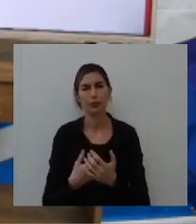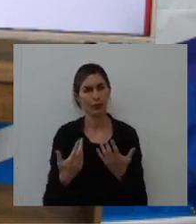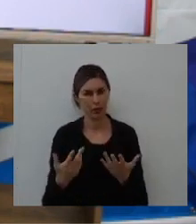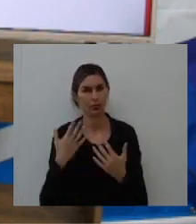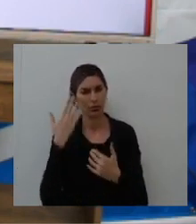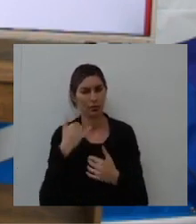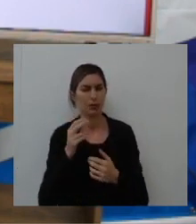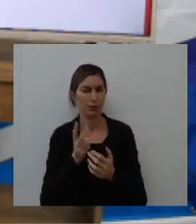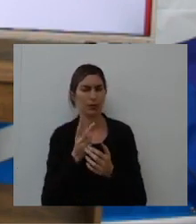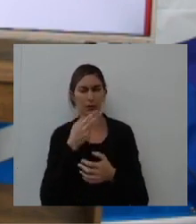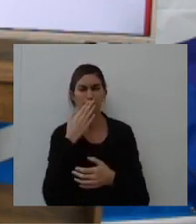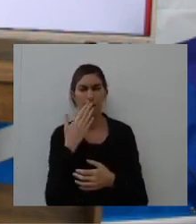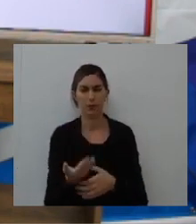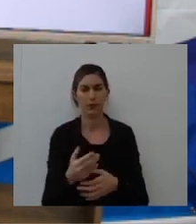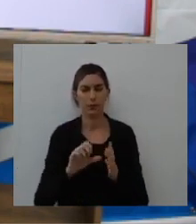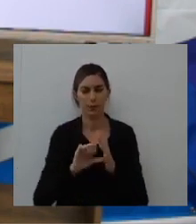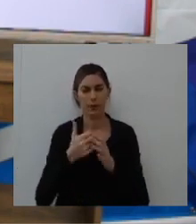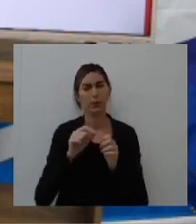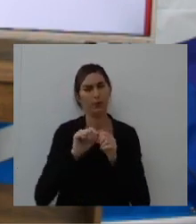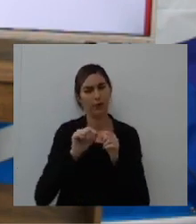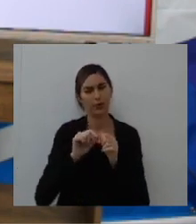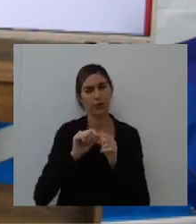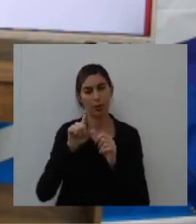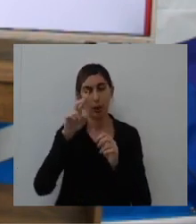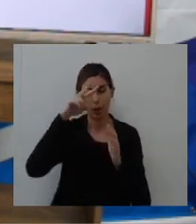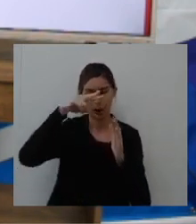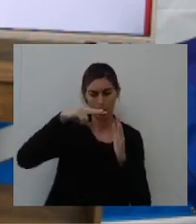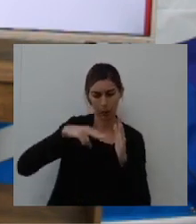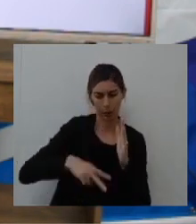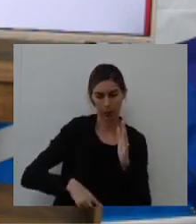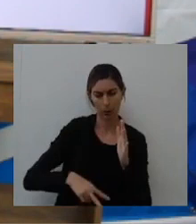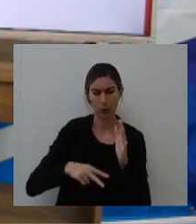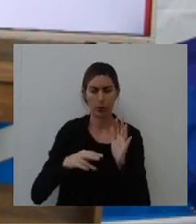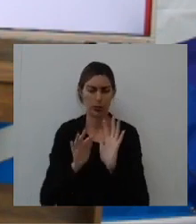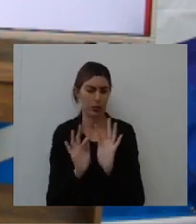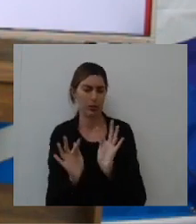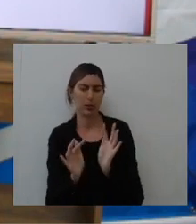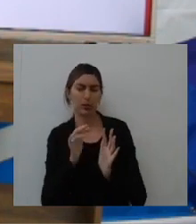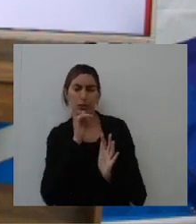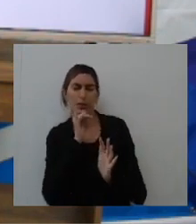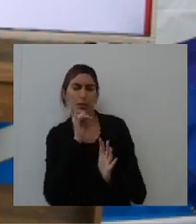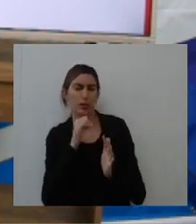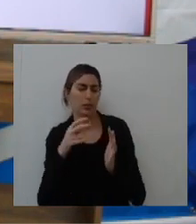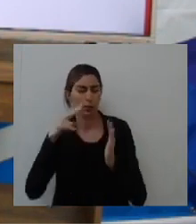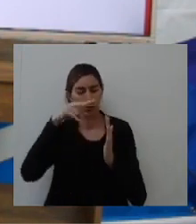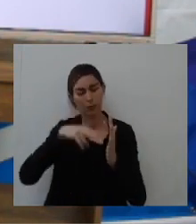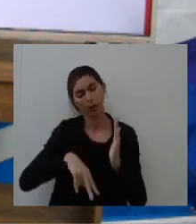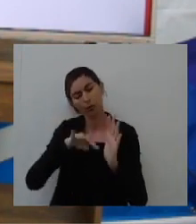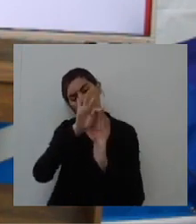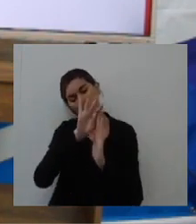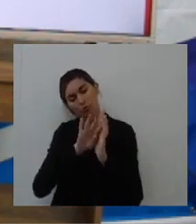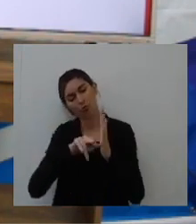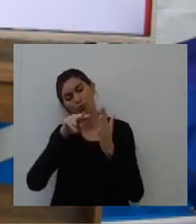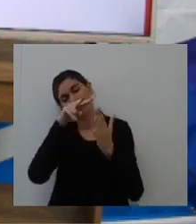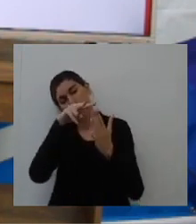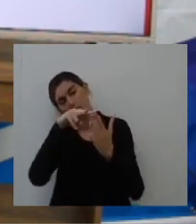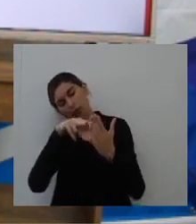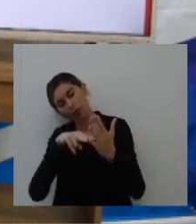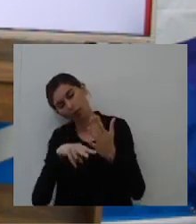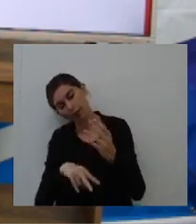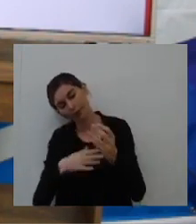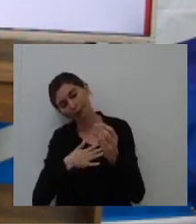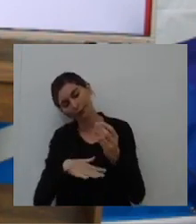Eu sempre prefiro primeiro fazer o que eu chamo assim uma leitura fria, ou seja, aquela leitura que você pega o texto, lê